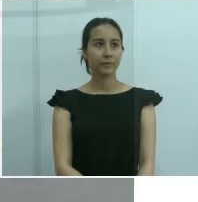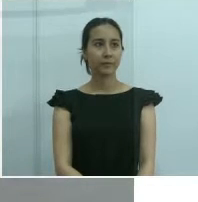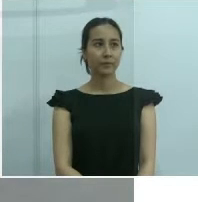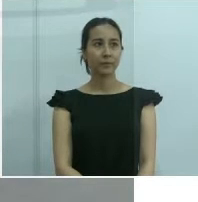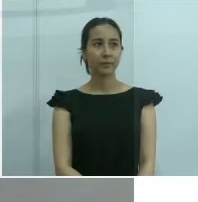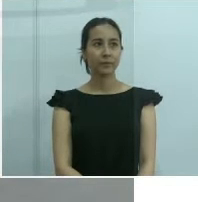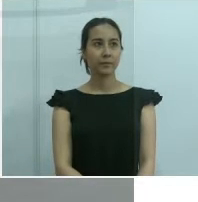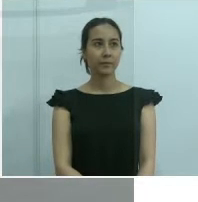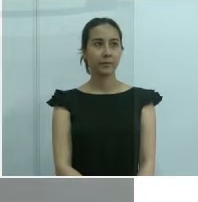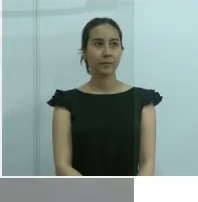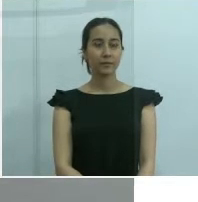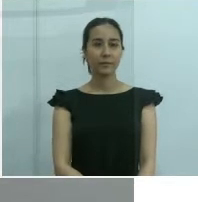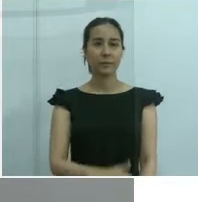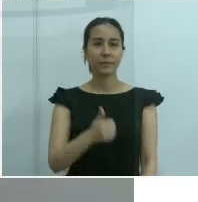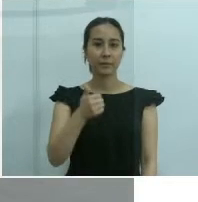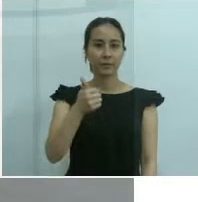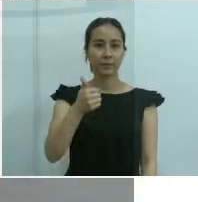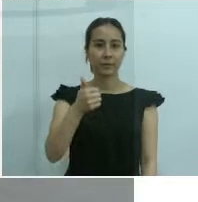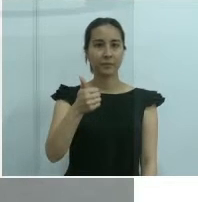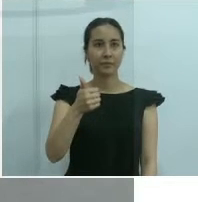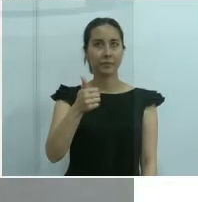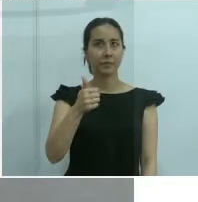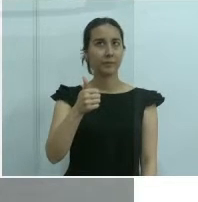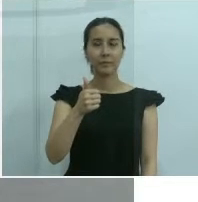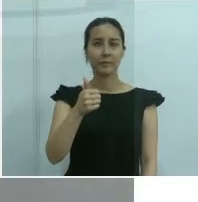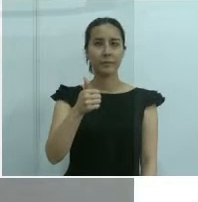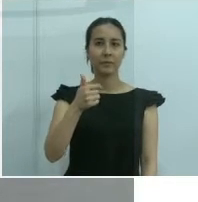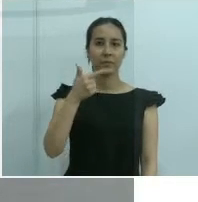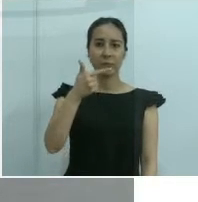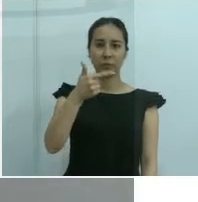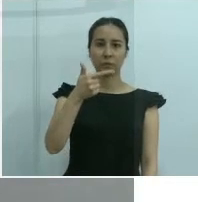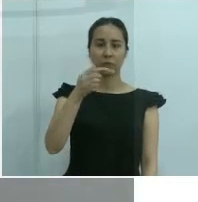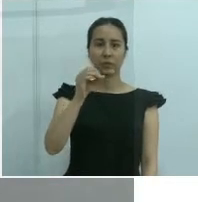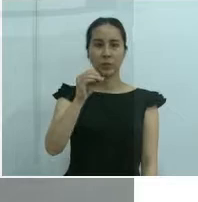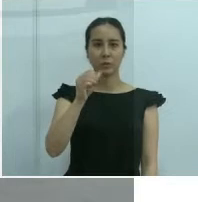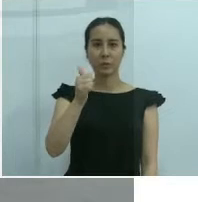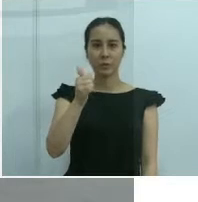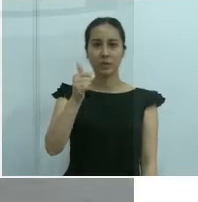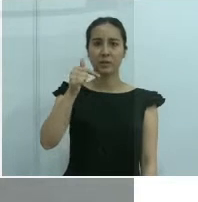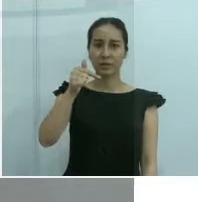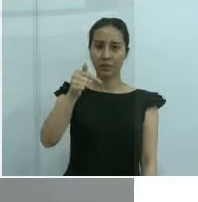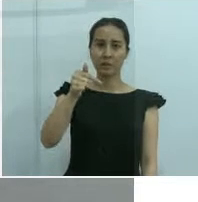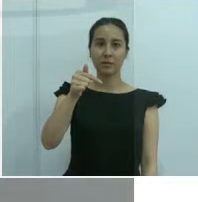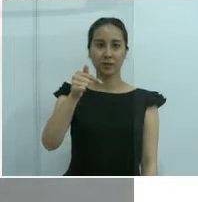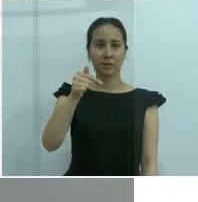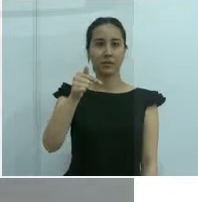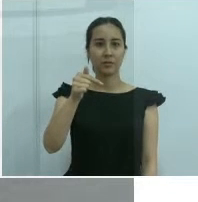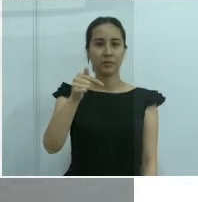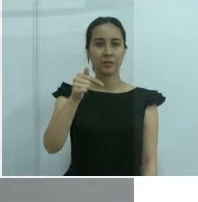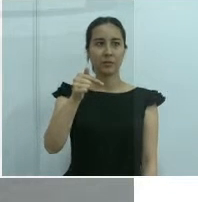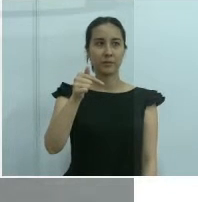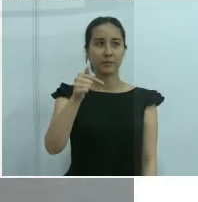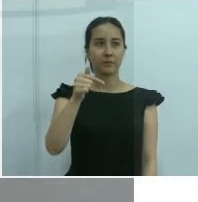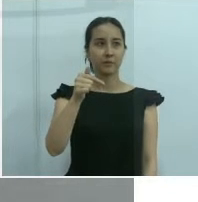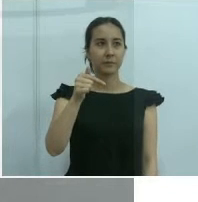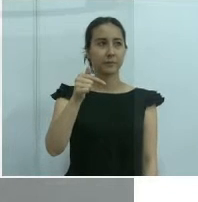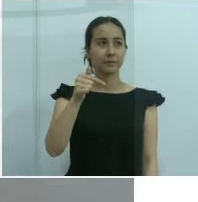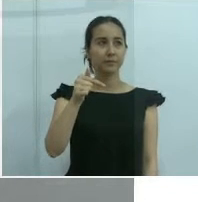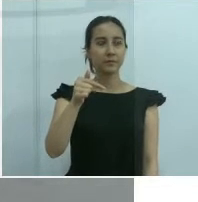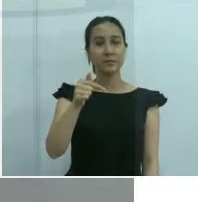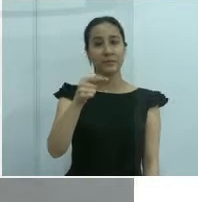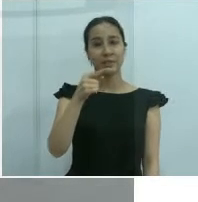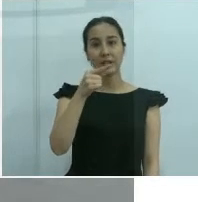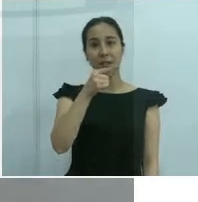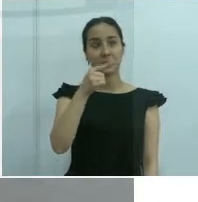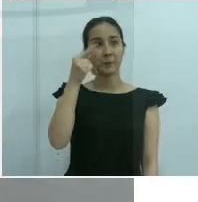em 1900 2017 um dia dona edna cismou que queria ir para a itália e